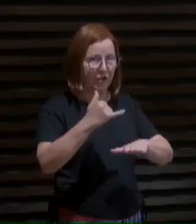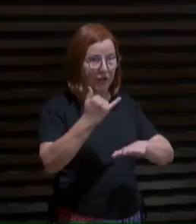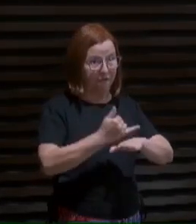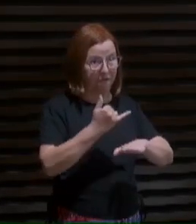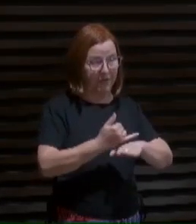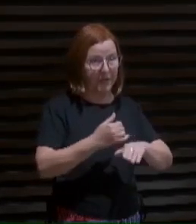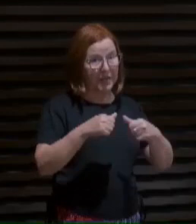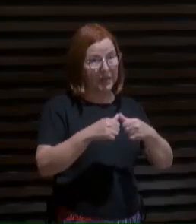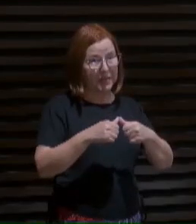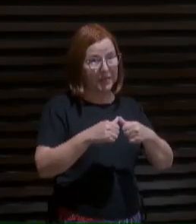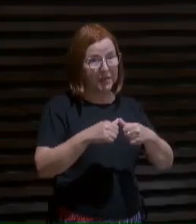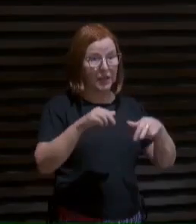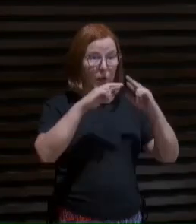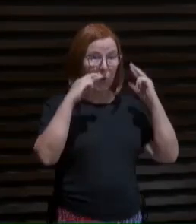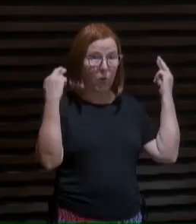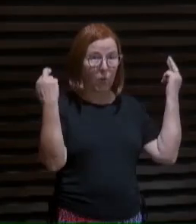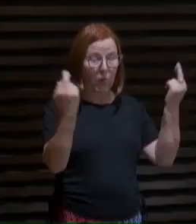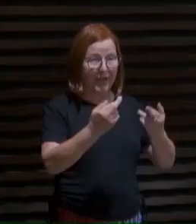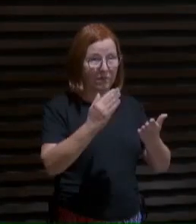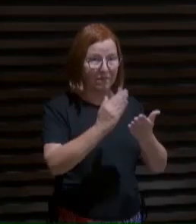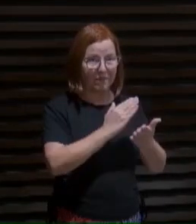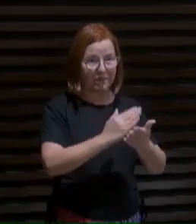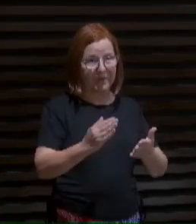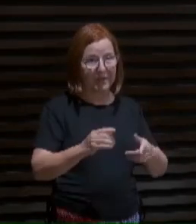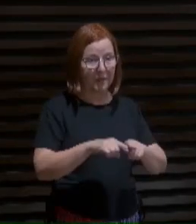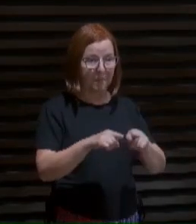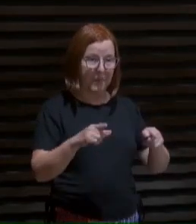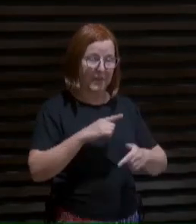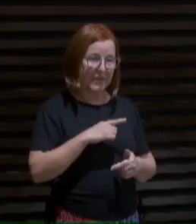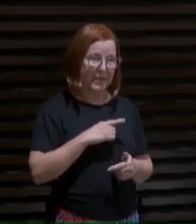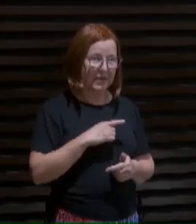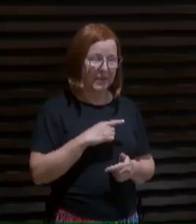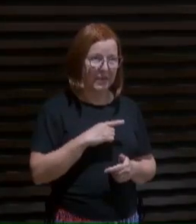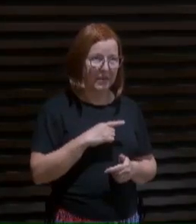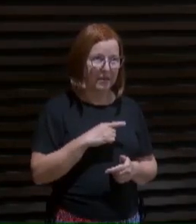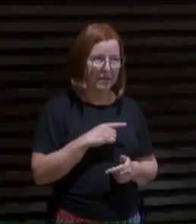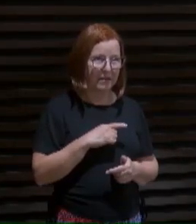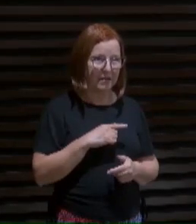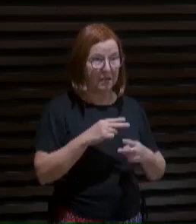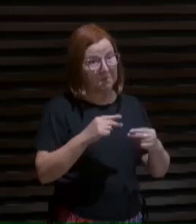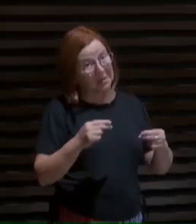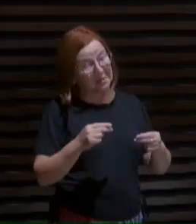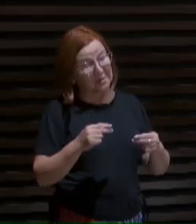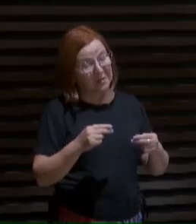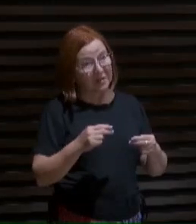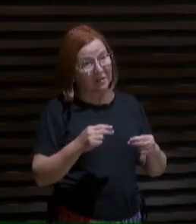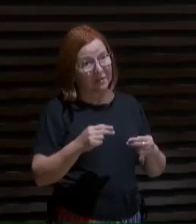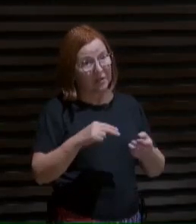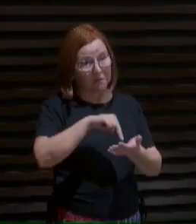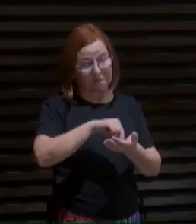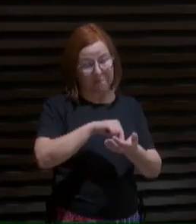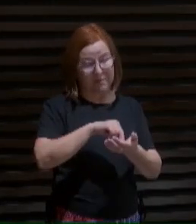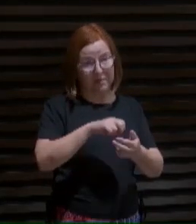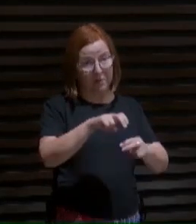um reino dividido. Contudo, haverá nele alguma coisa de firmeza de ferro, pois